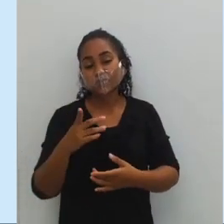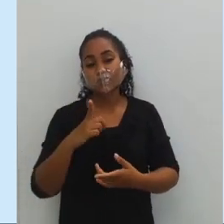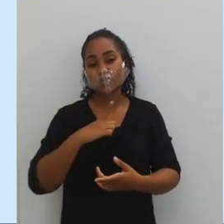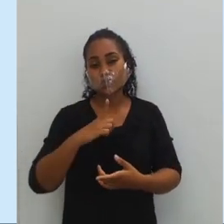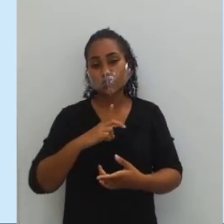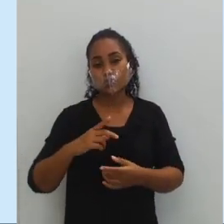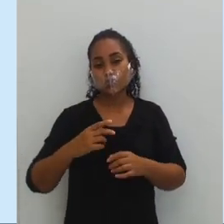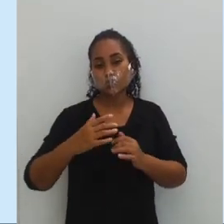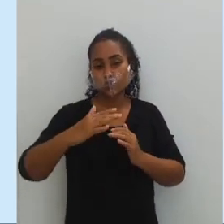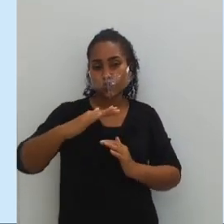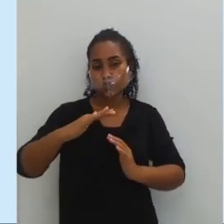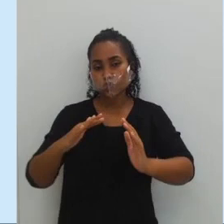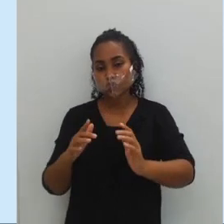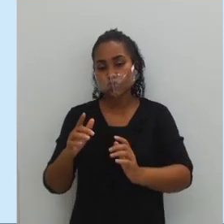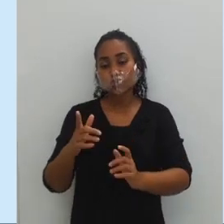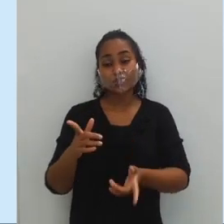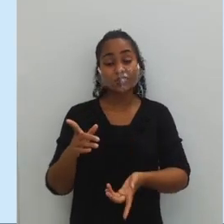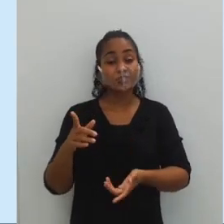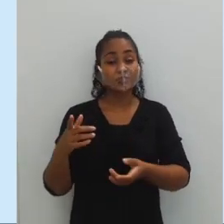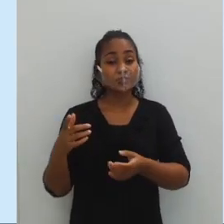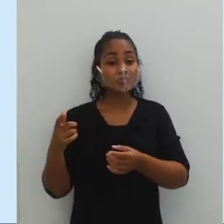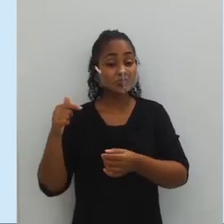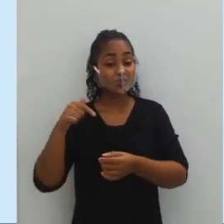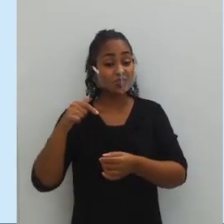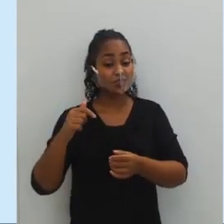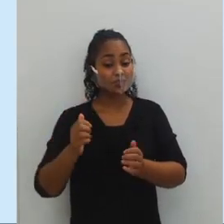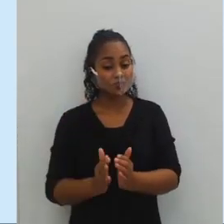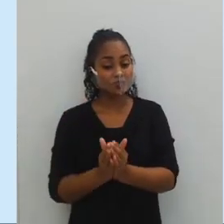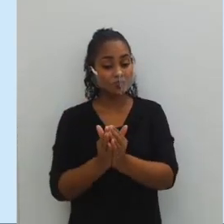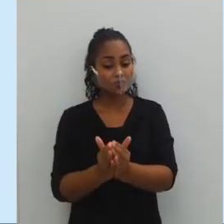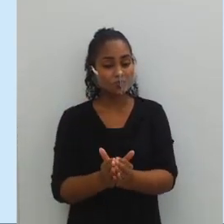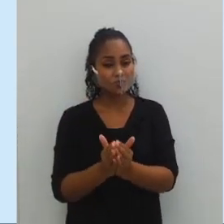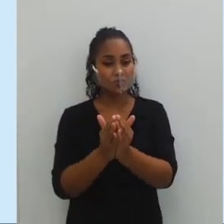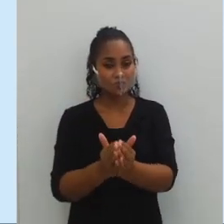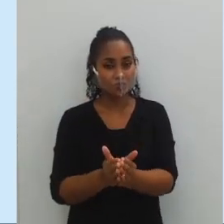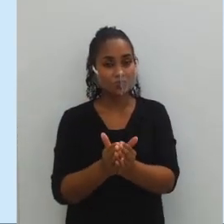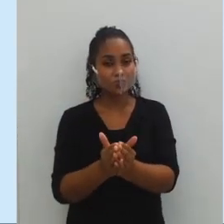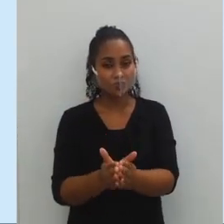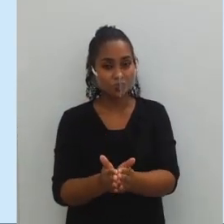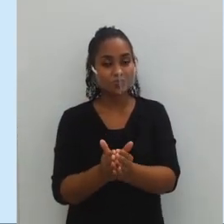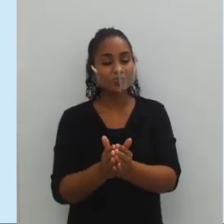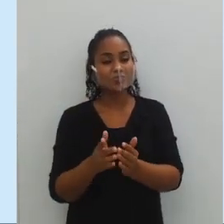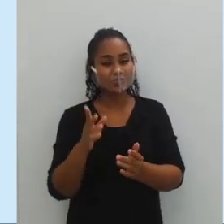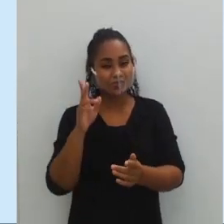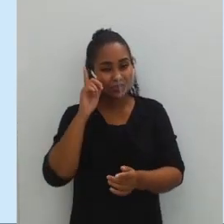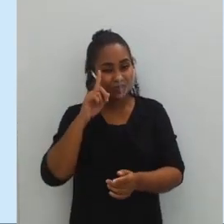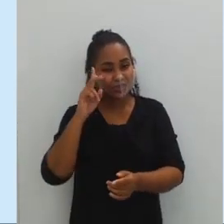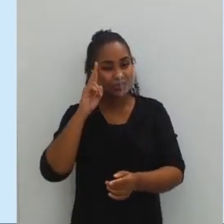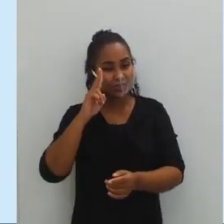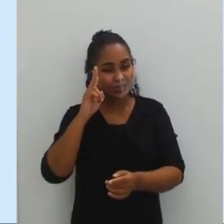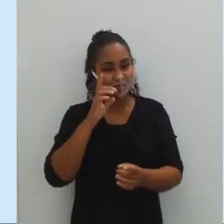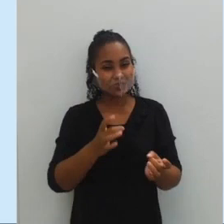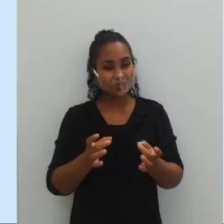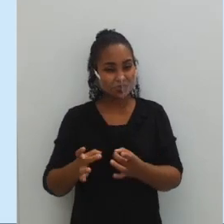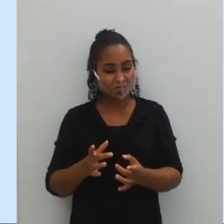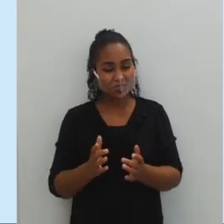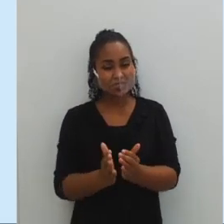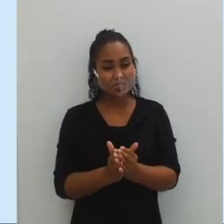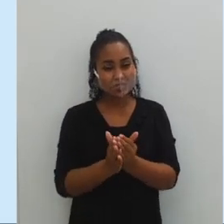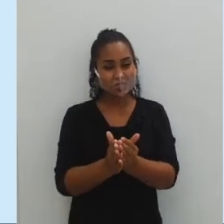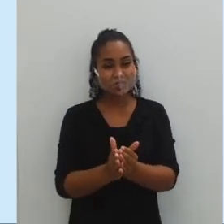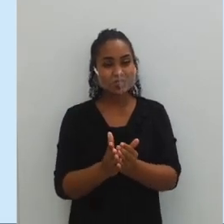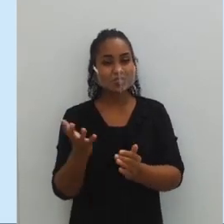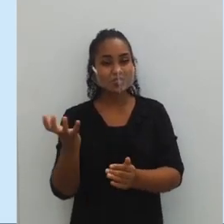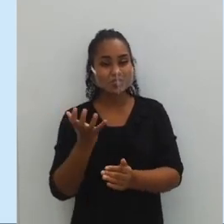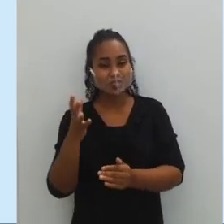de um outro lutador que veio para a Marinha Mercante, né? E lembra disso que aí os oficiais